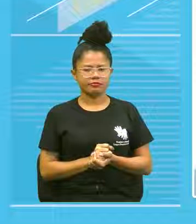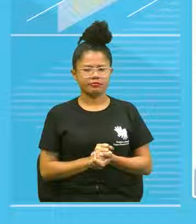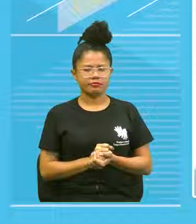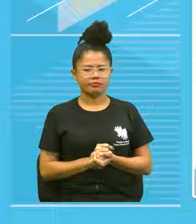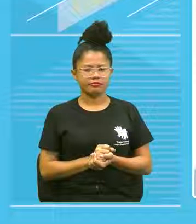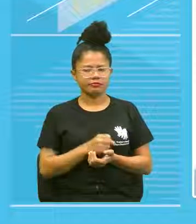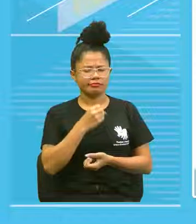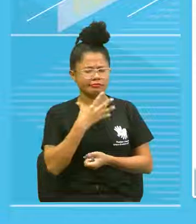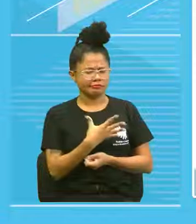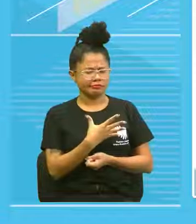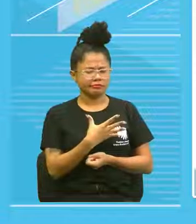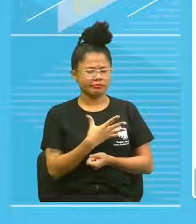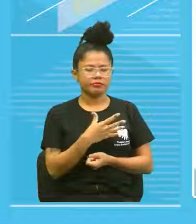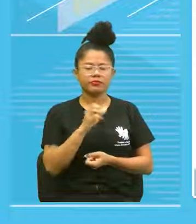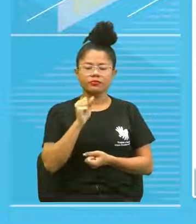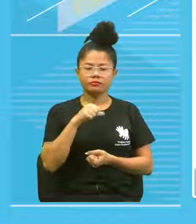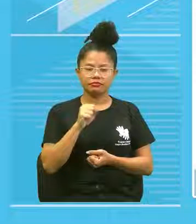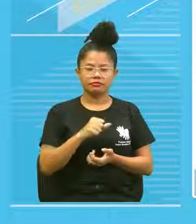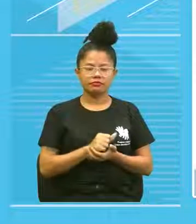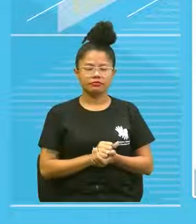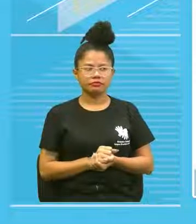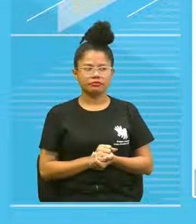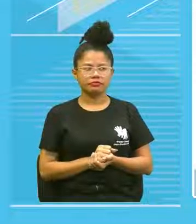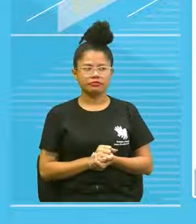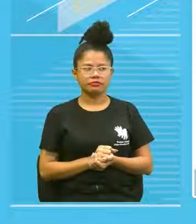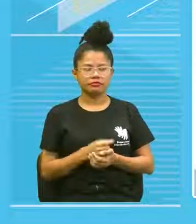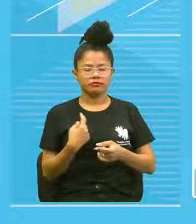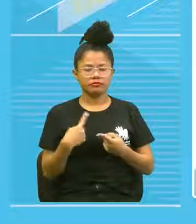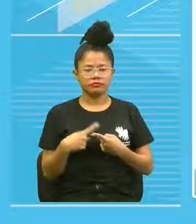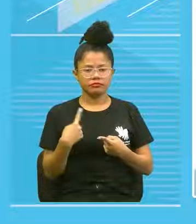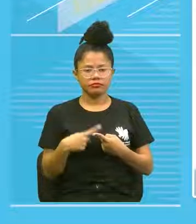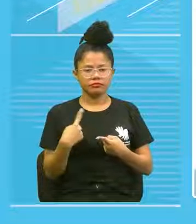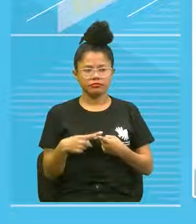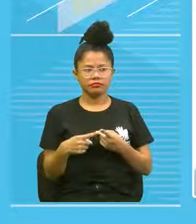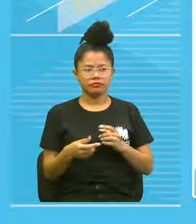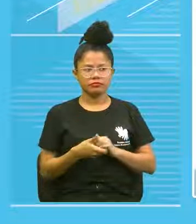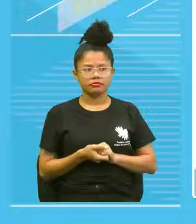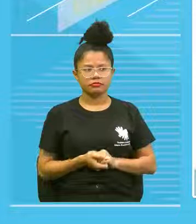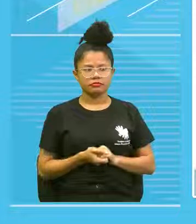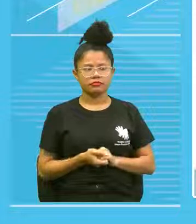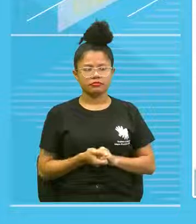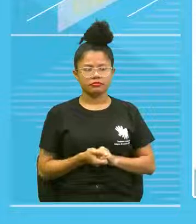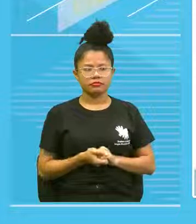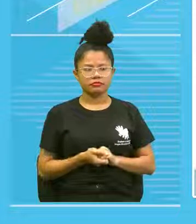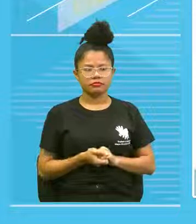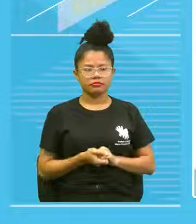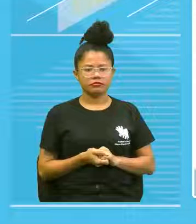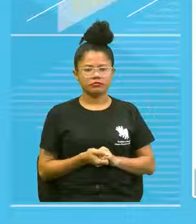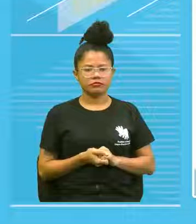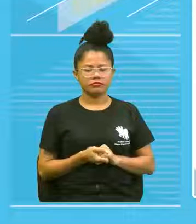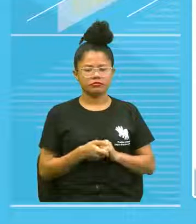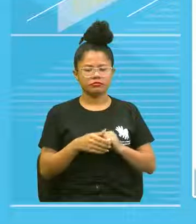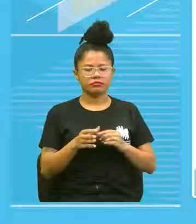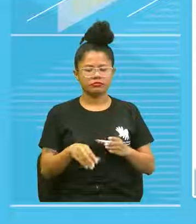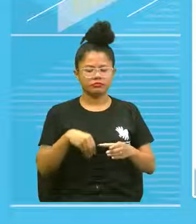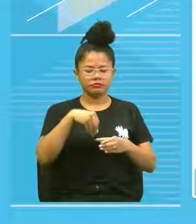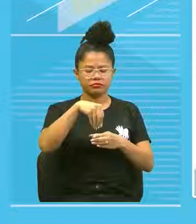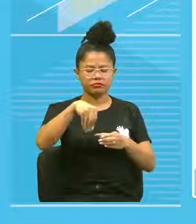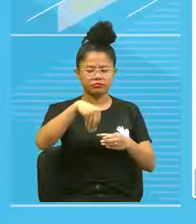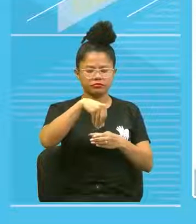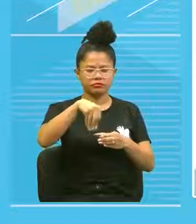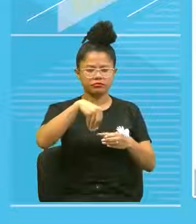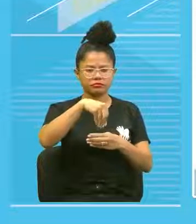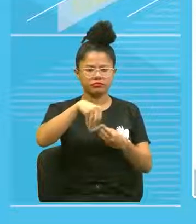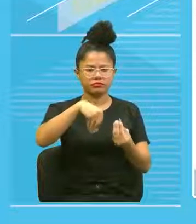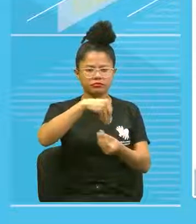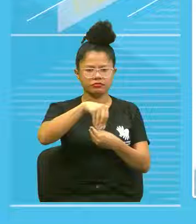isso é bom Claro porque se eu acrescento o biodiesel desses